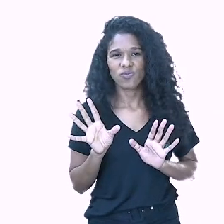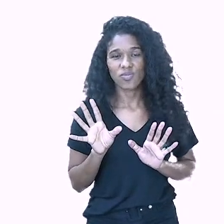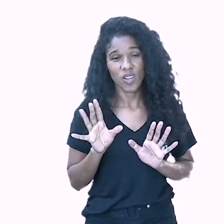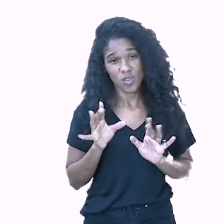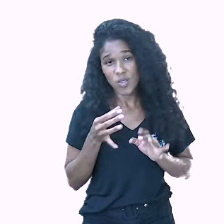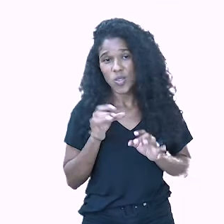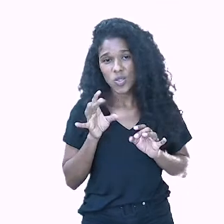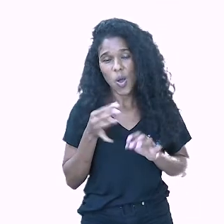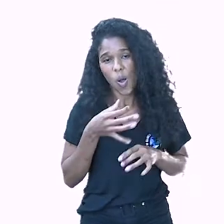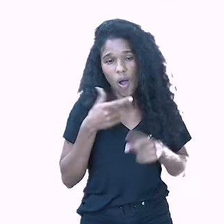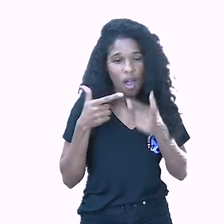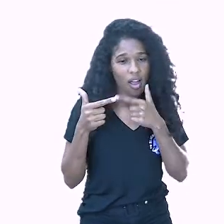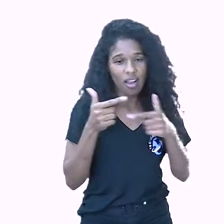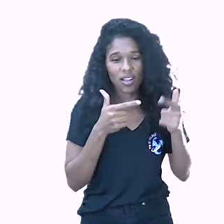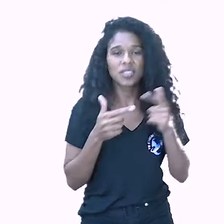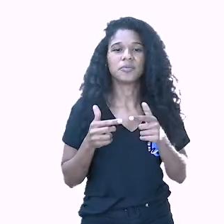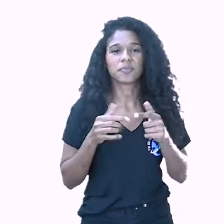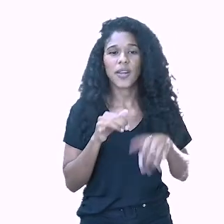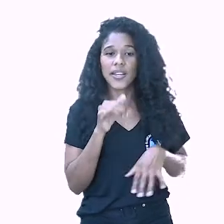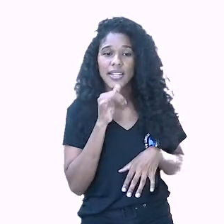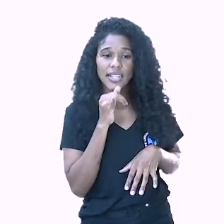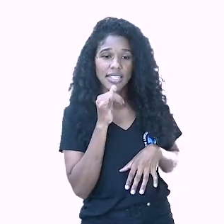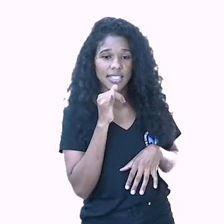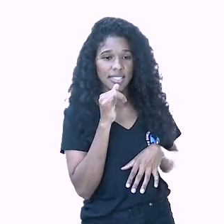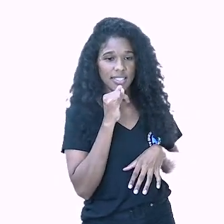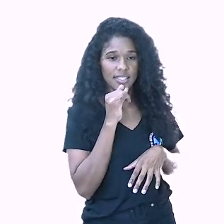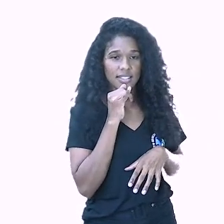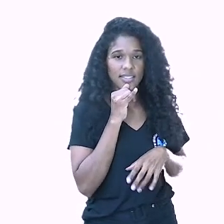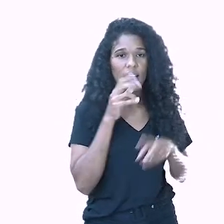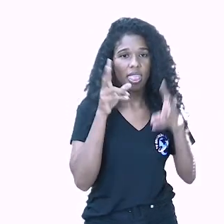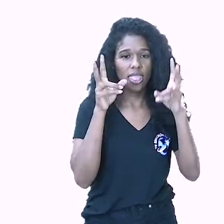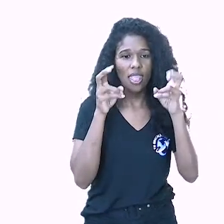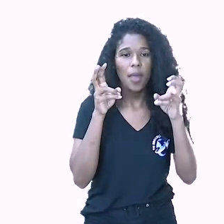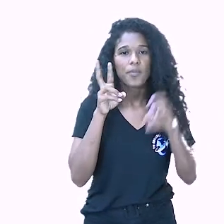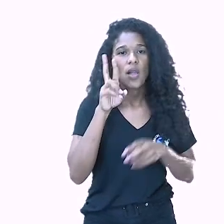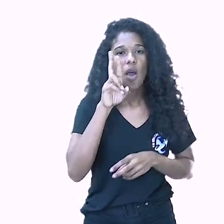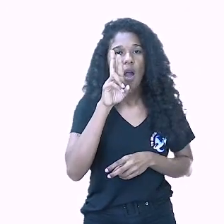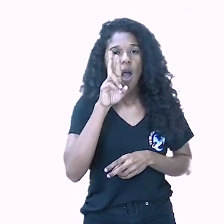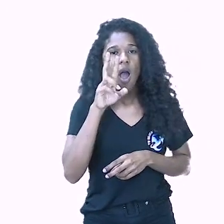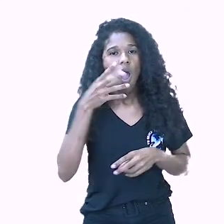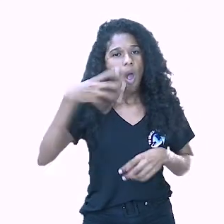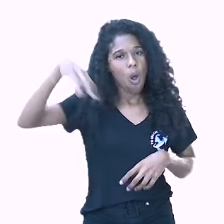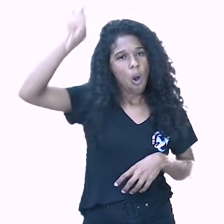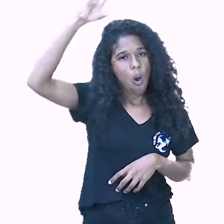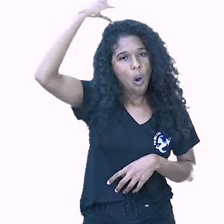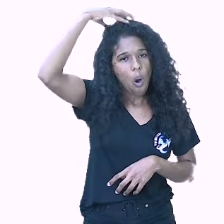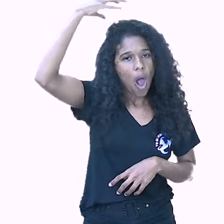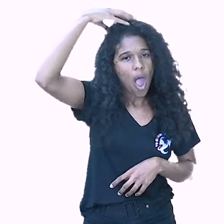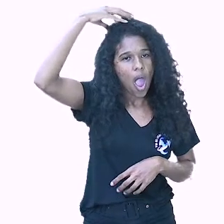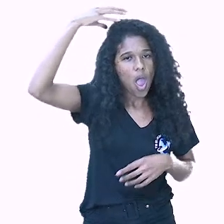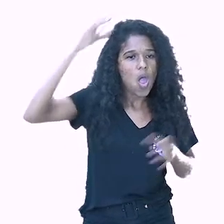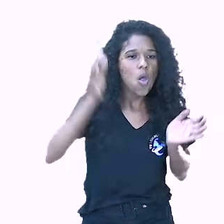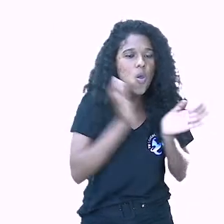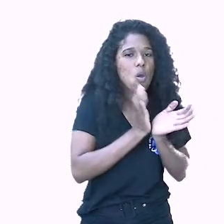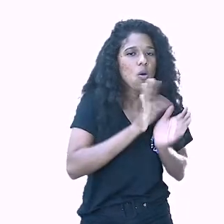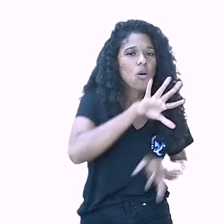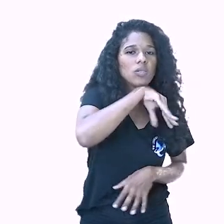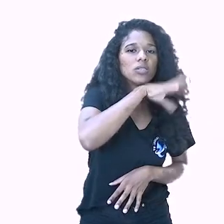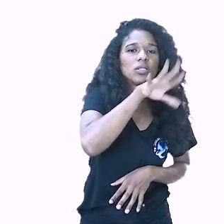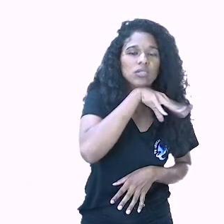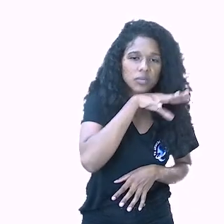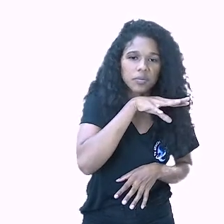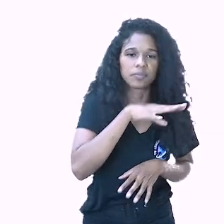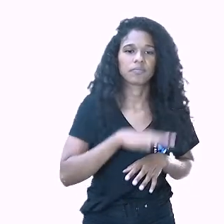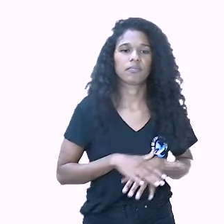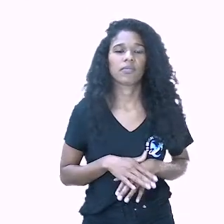mesmo. E exemplo disso é O Rei dos Animais, do Milor Fernandes. E agora,